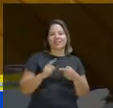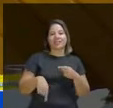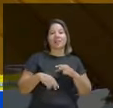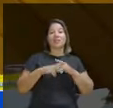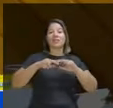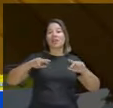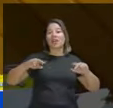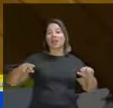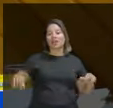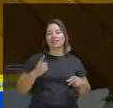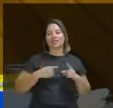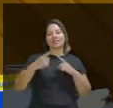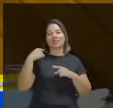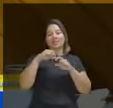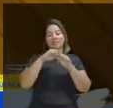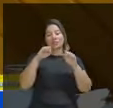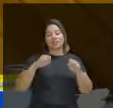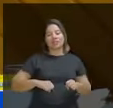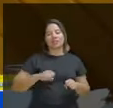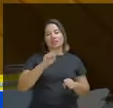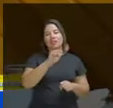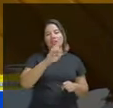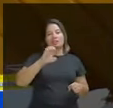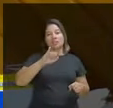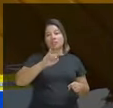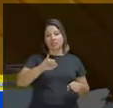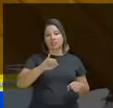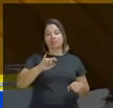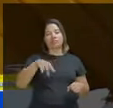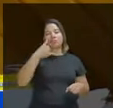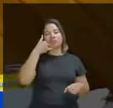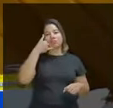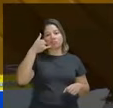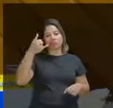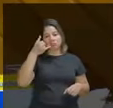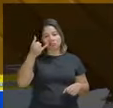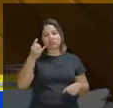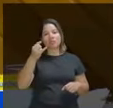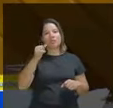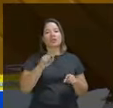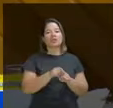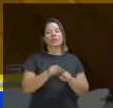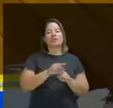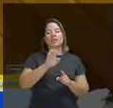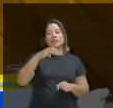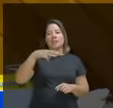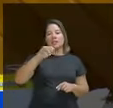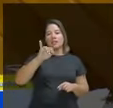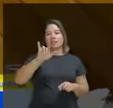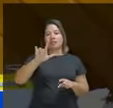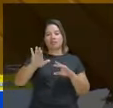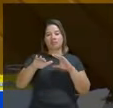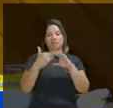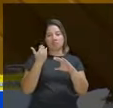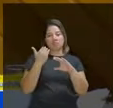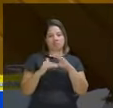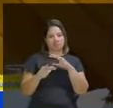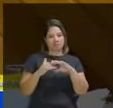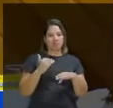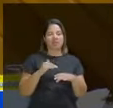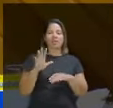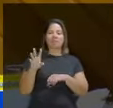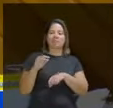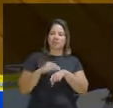procedimentos que foram instaurados no sistema SEI, pelo atendimento telefônico e pelos e-mails que possibilitaram o mapeamento das